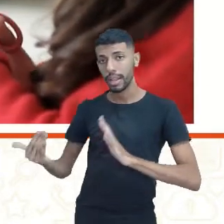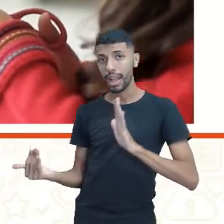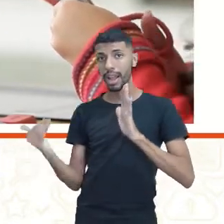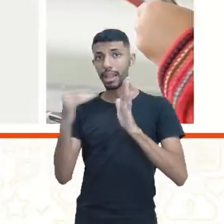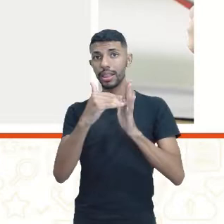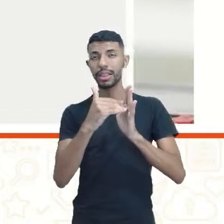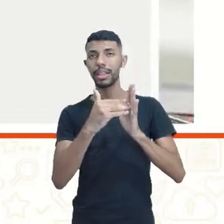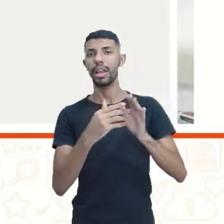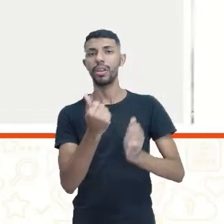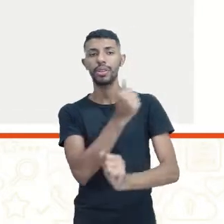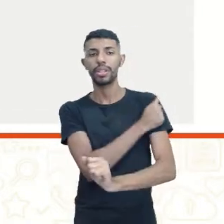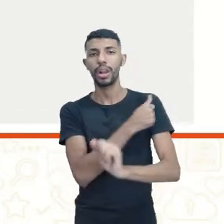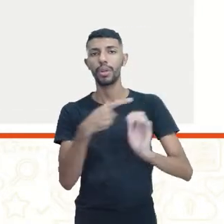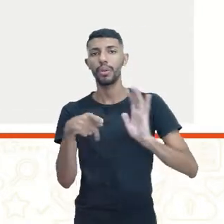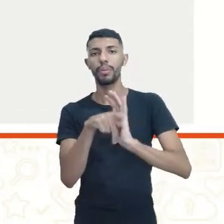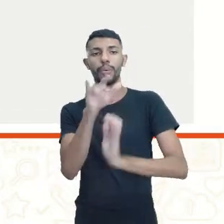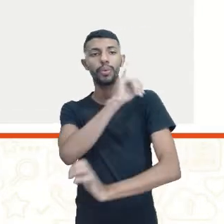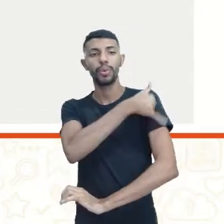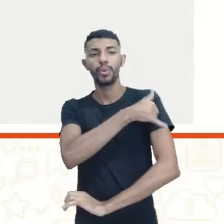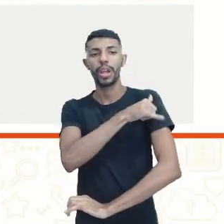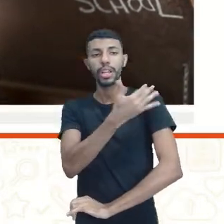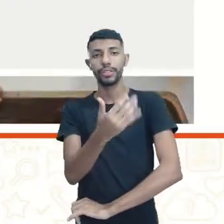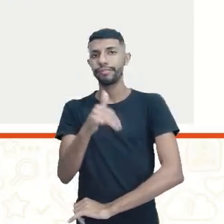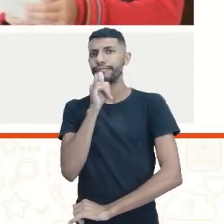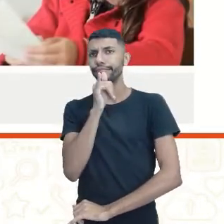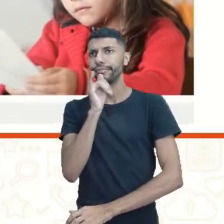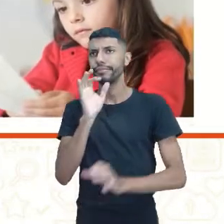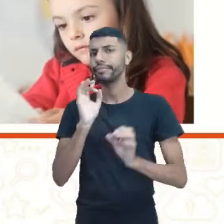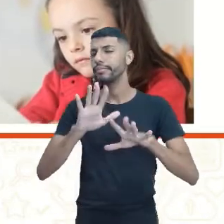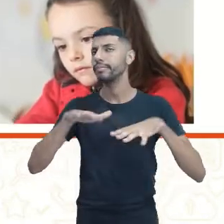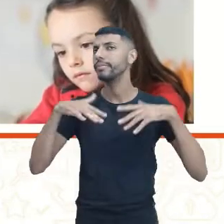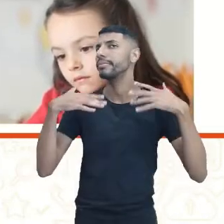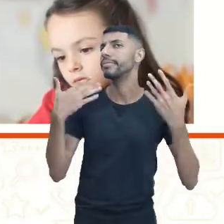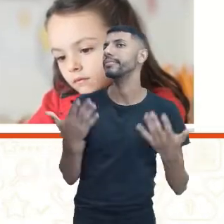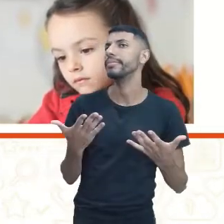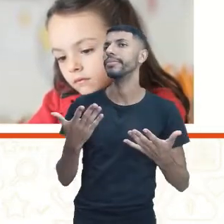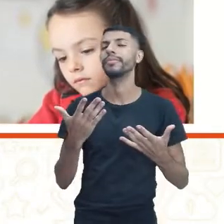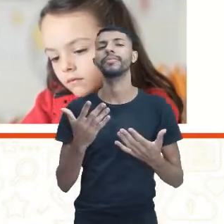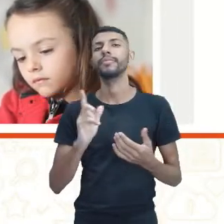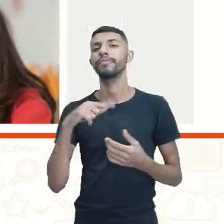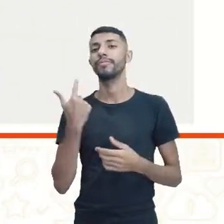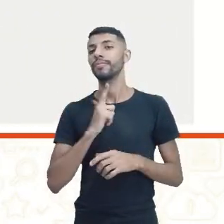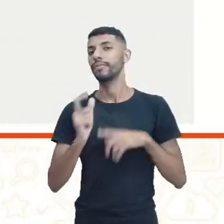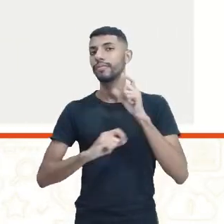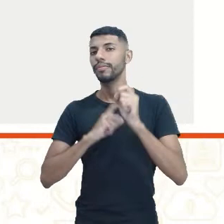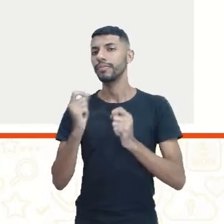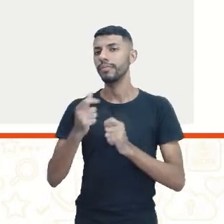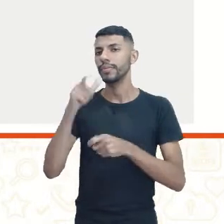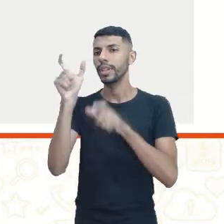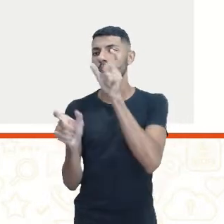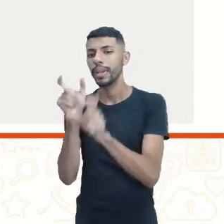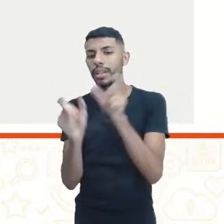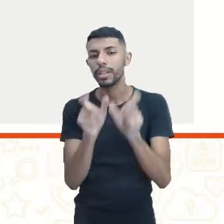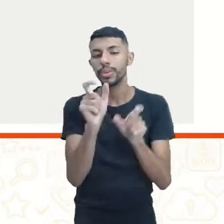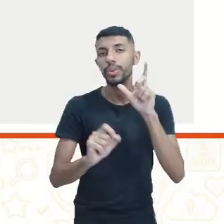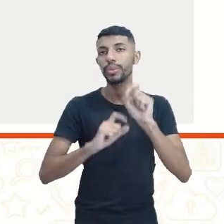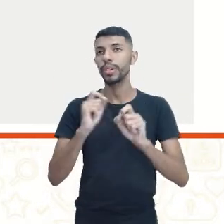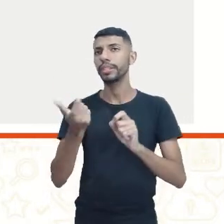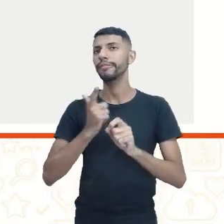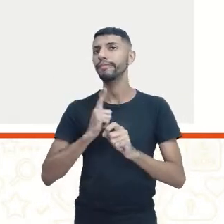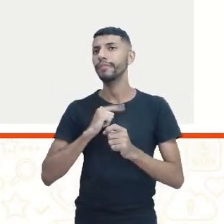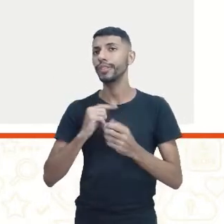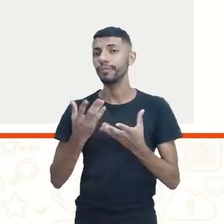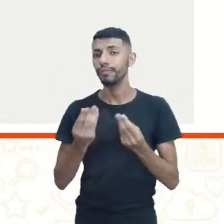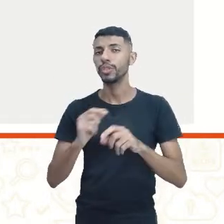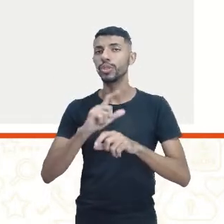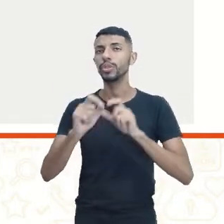estão matriculados no EJA, por exemplo. A gente tem uma incidência de pessoas com transtorno de déficit de atenção e hiperatividade